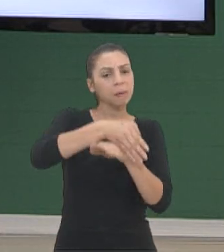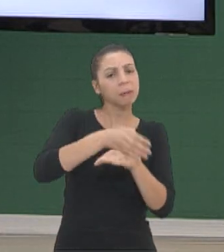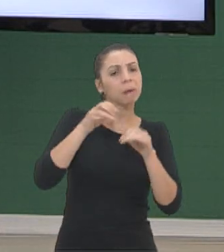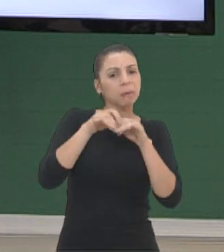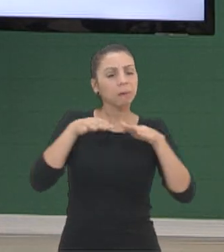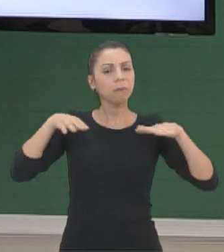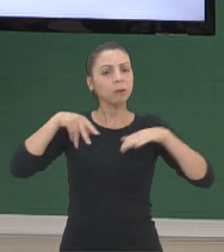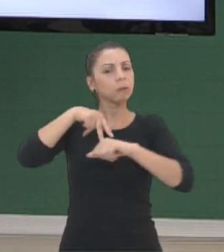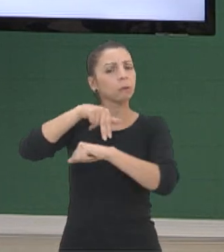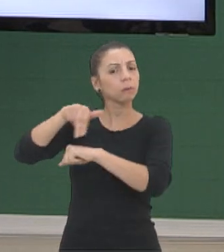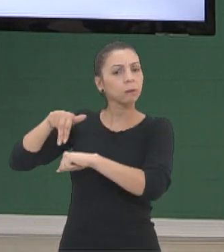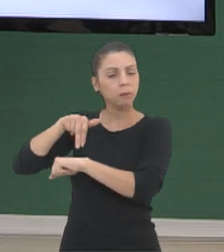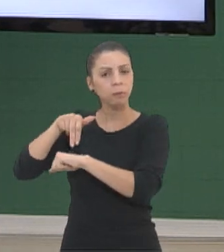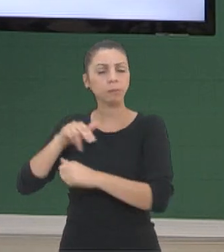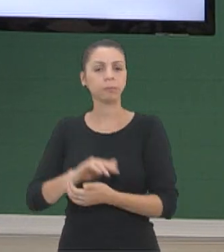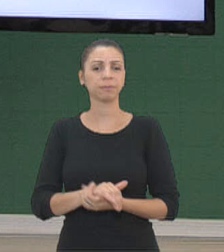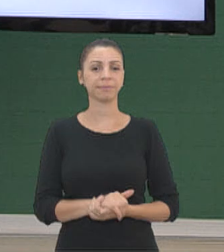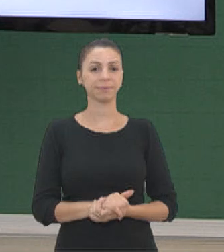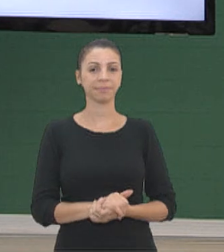Nacional?